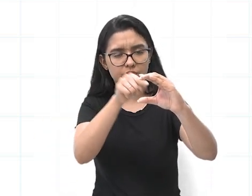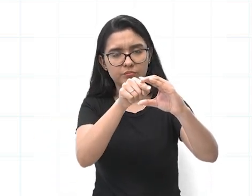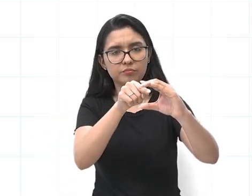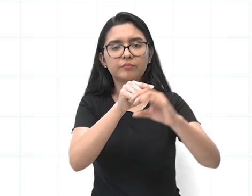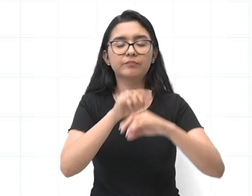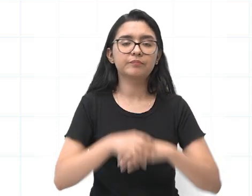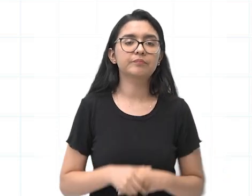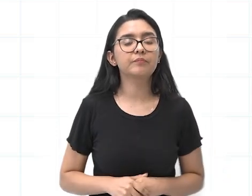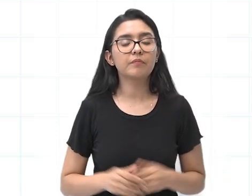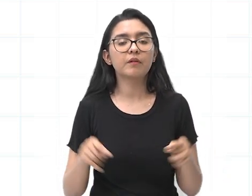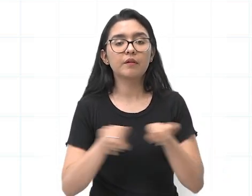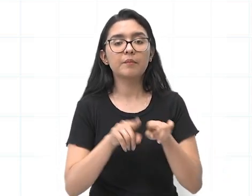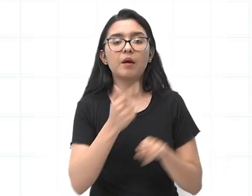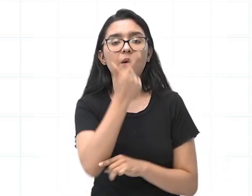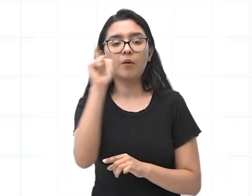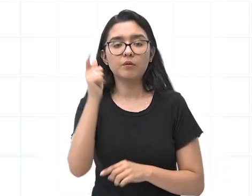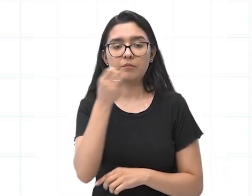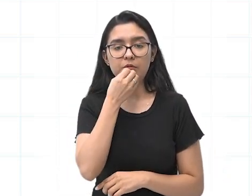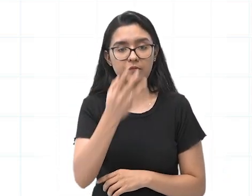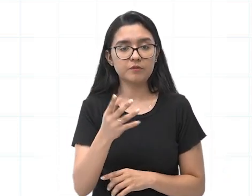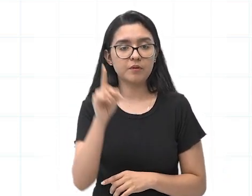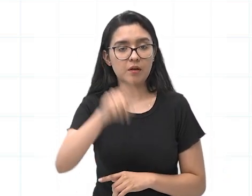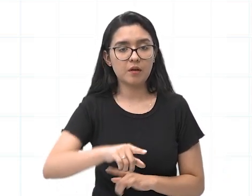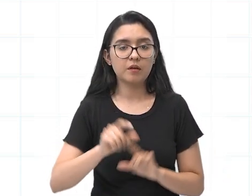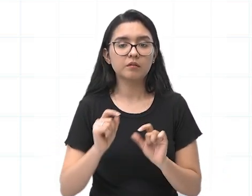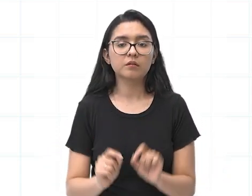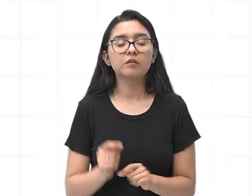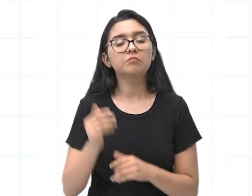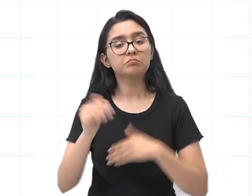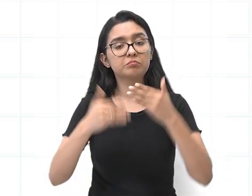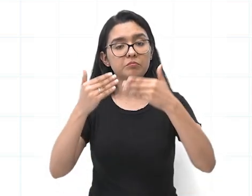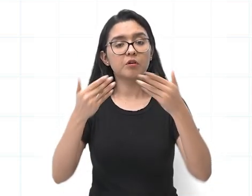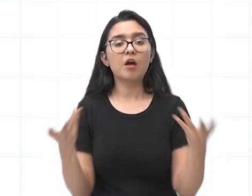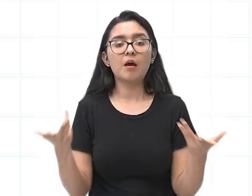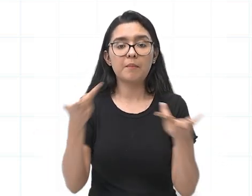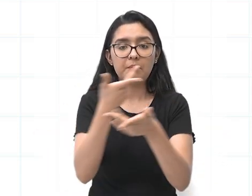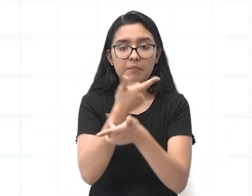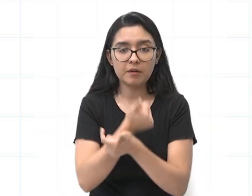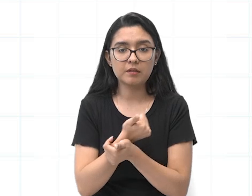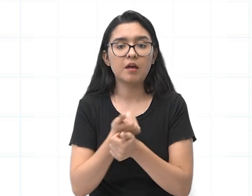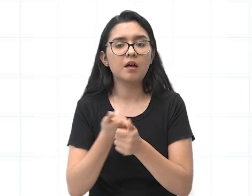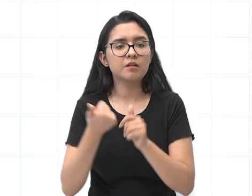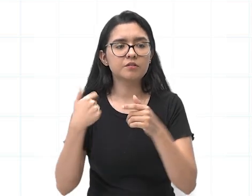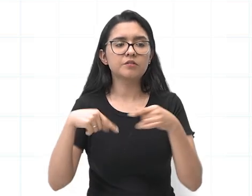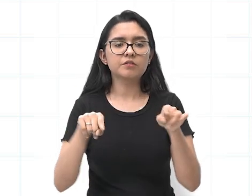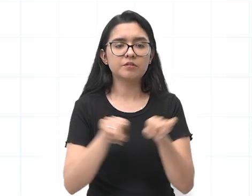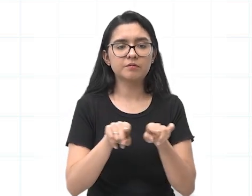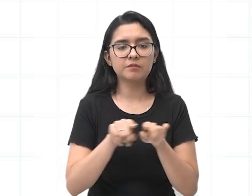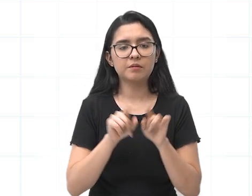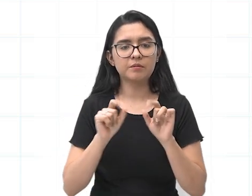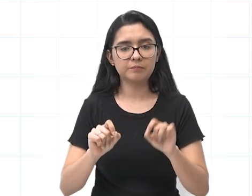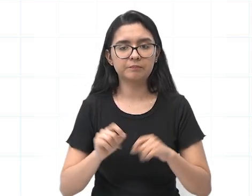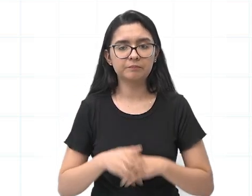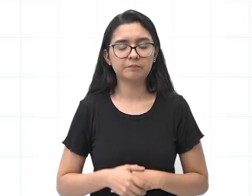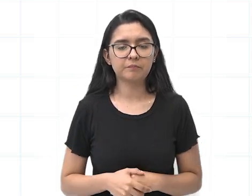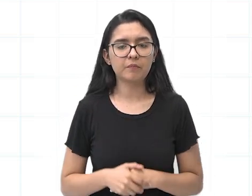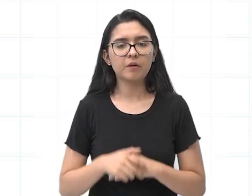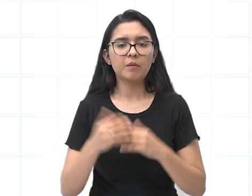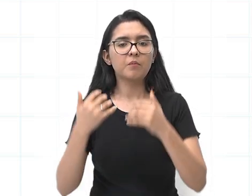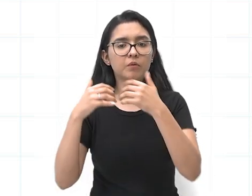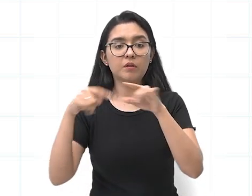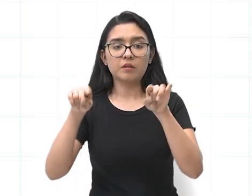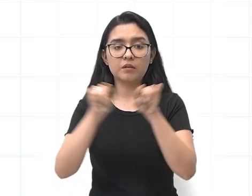E aí nós temos um desafio nesse aí, né, que é lançar dentro desses outros círculos, do círculo amarelo e o